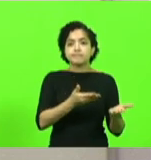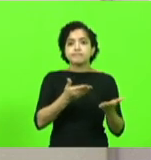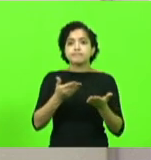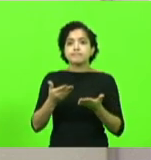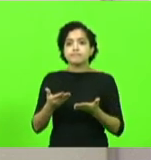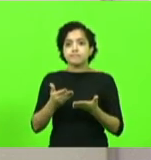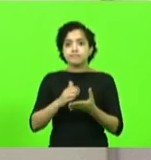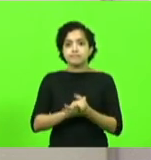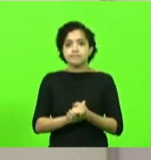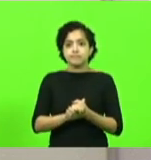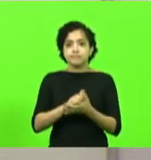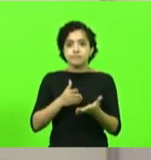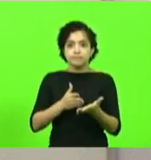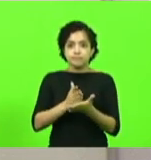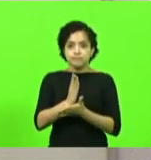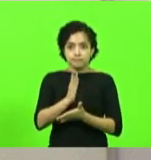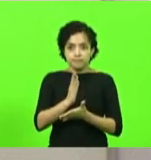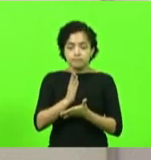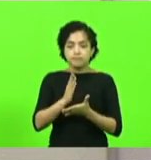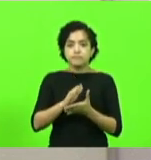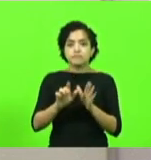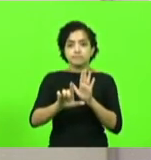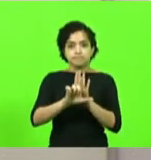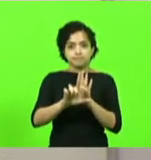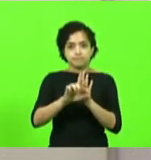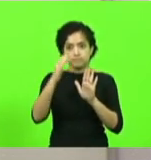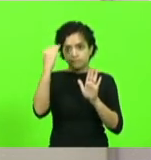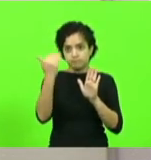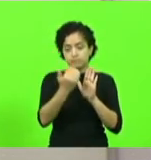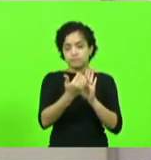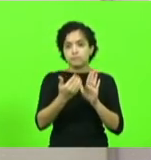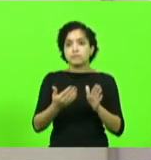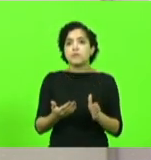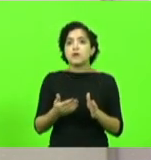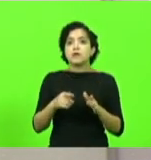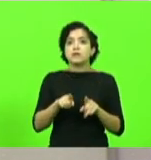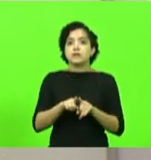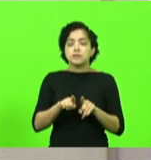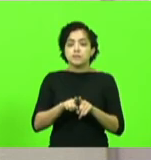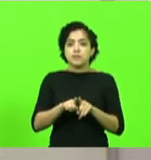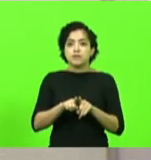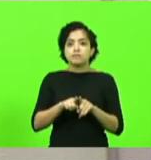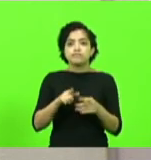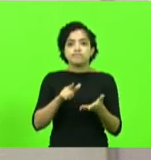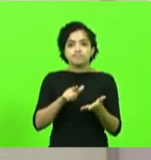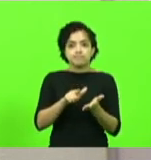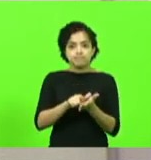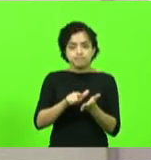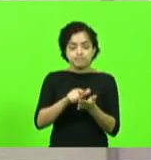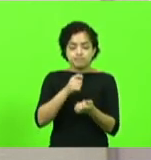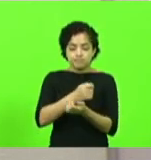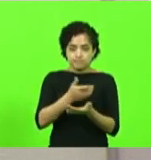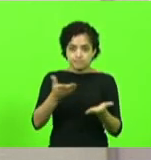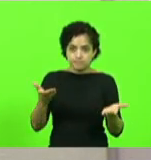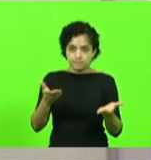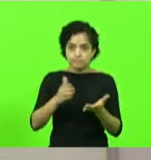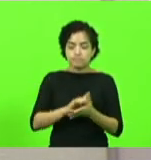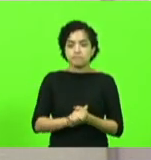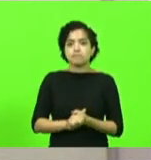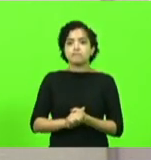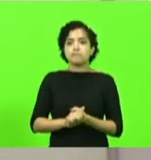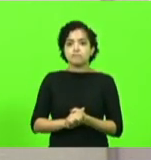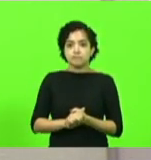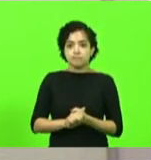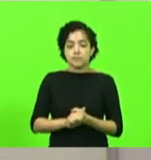sessão anterior por líder aprovado na forma da lei. Expediente. Senhor presidente solicitou que se procedesse à distribuição. Ato contínuo, o senhor presidente